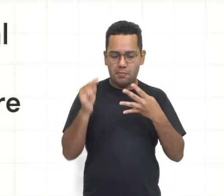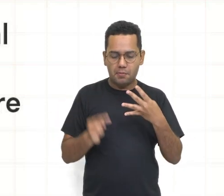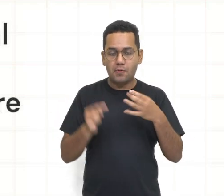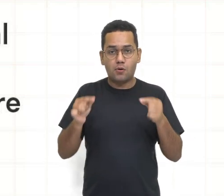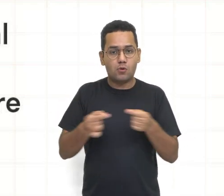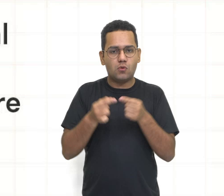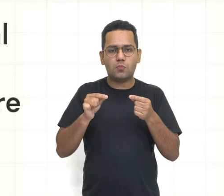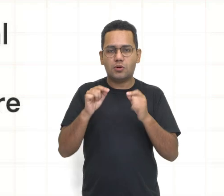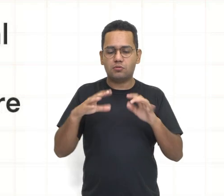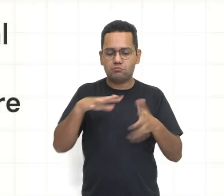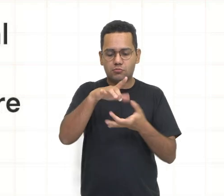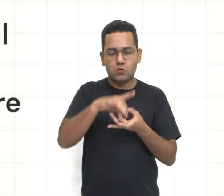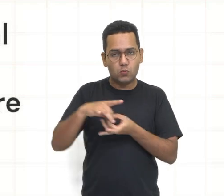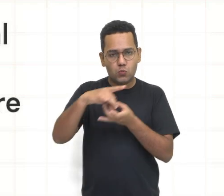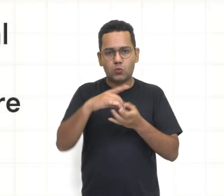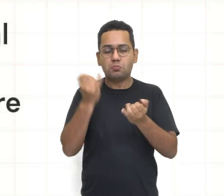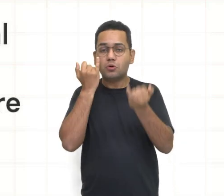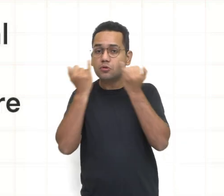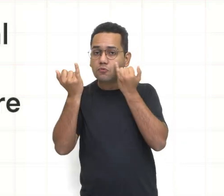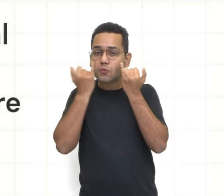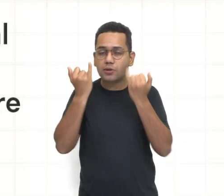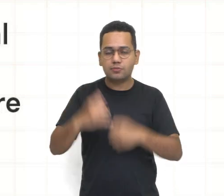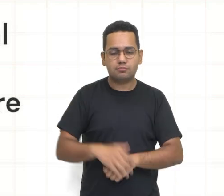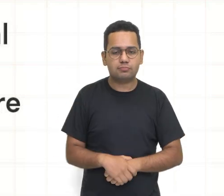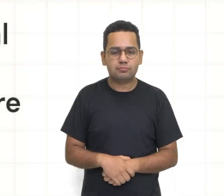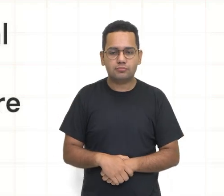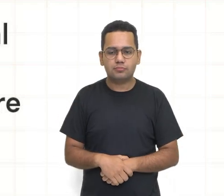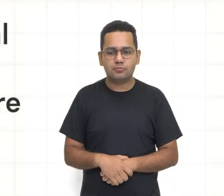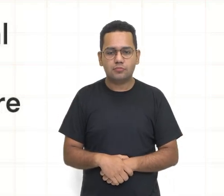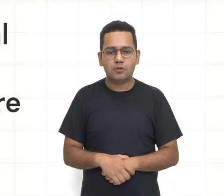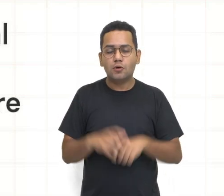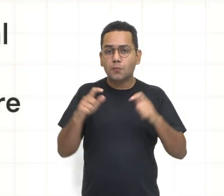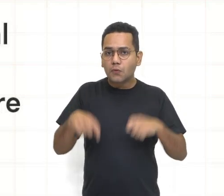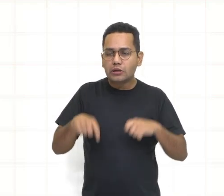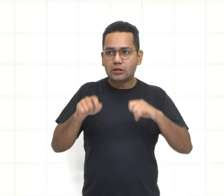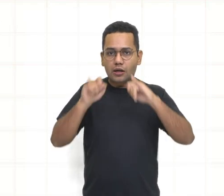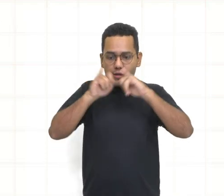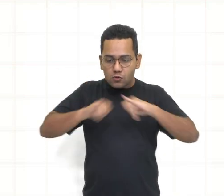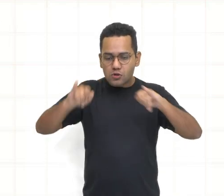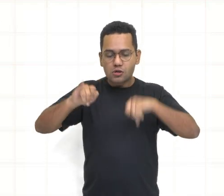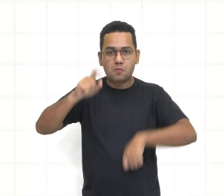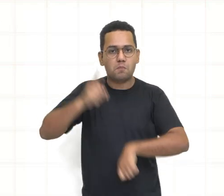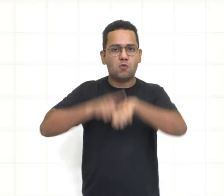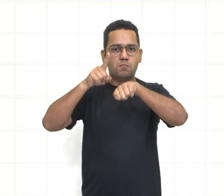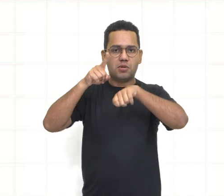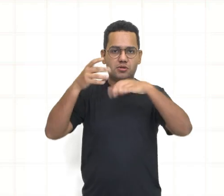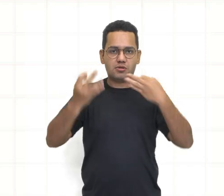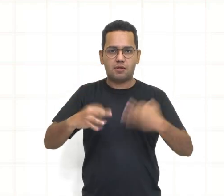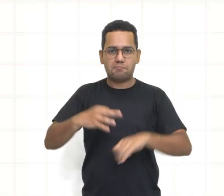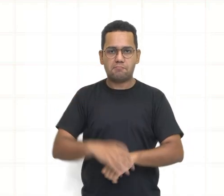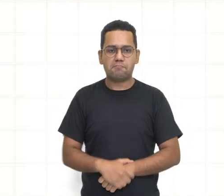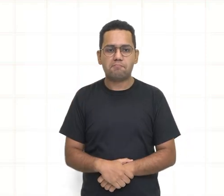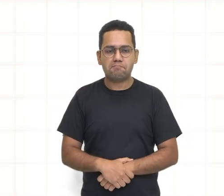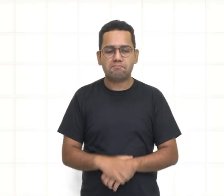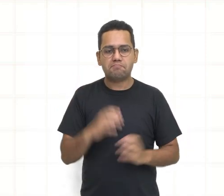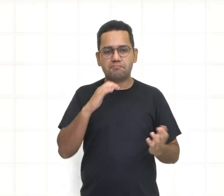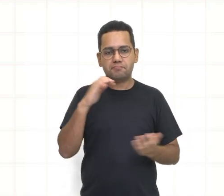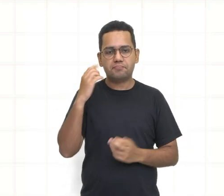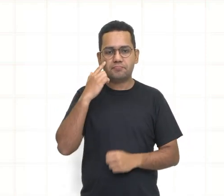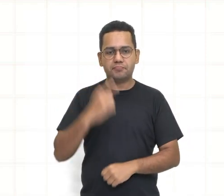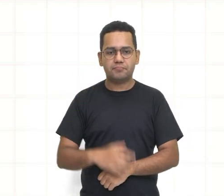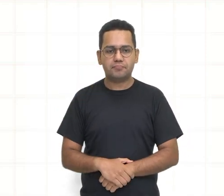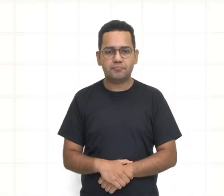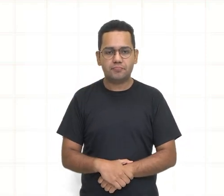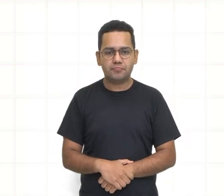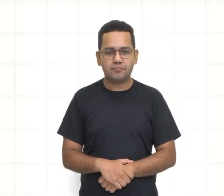para a questão da informação, para a questão de você levar a notícia em tempo real. Vamos verificar também o